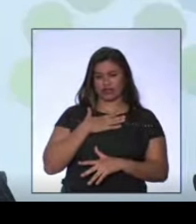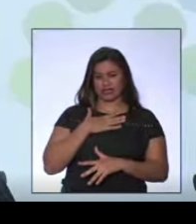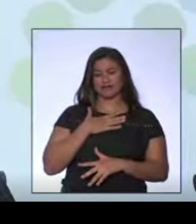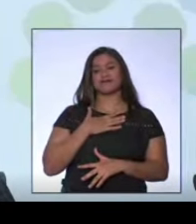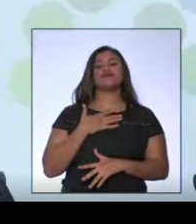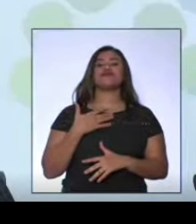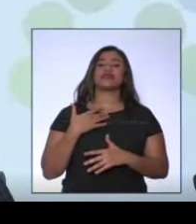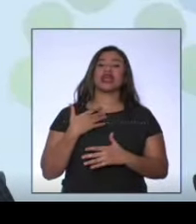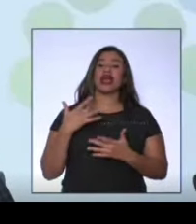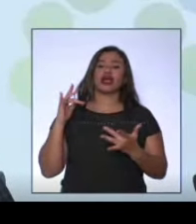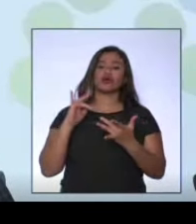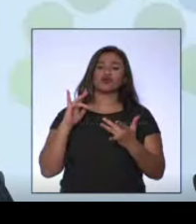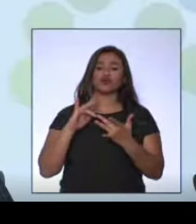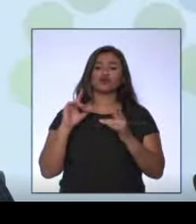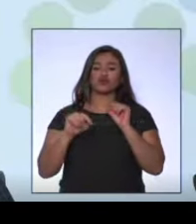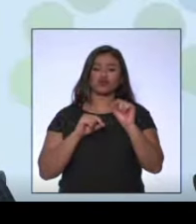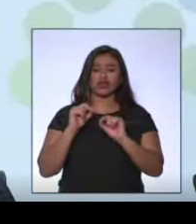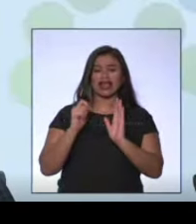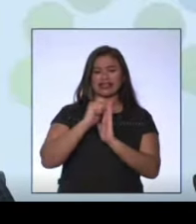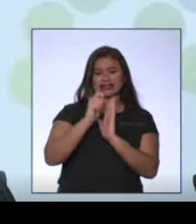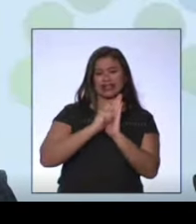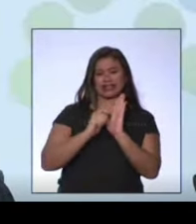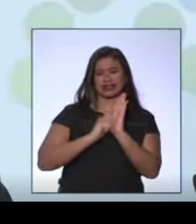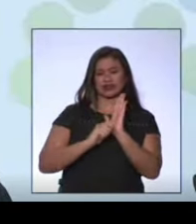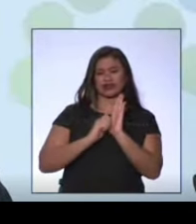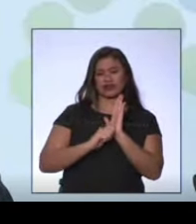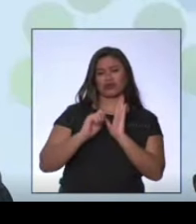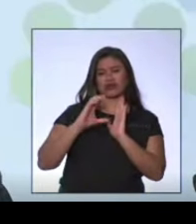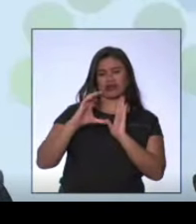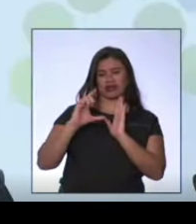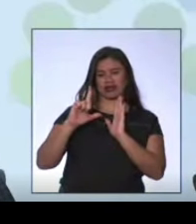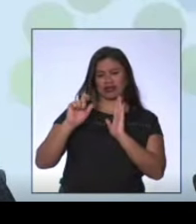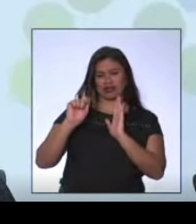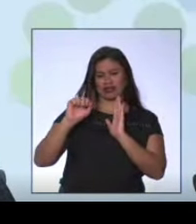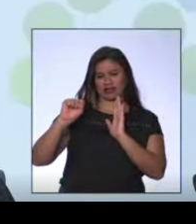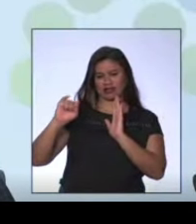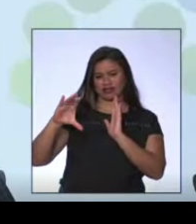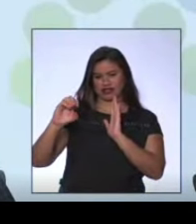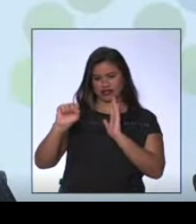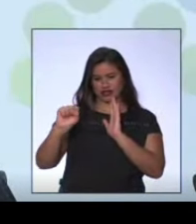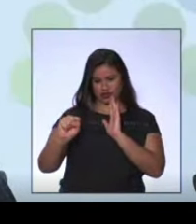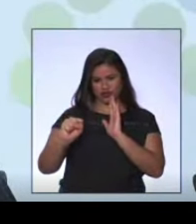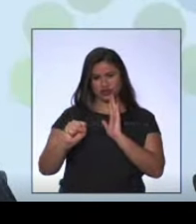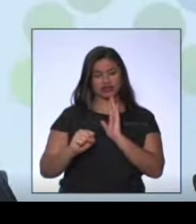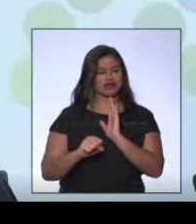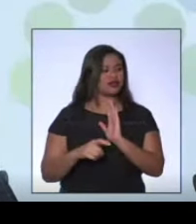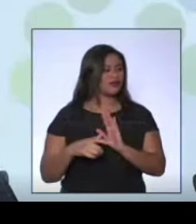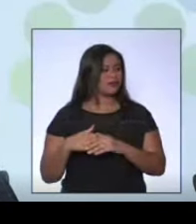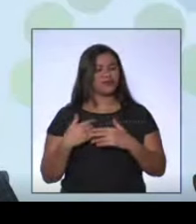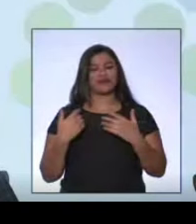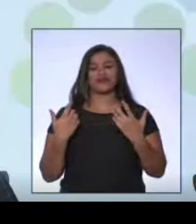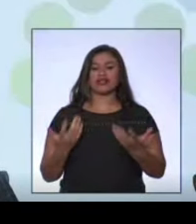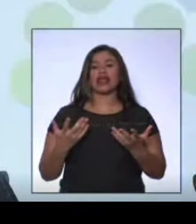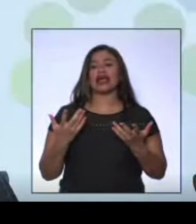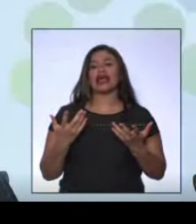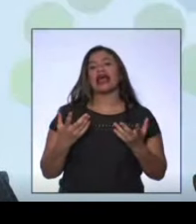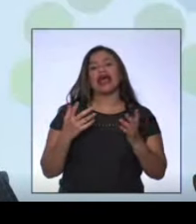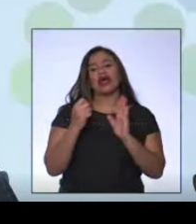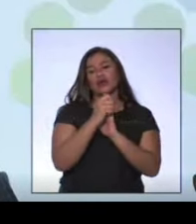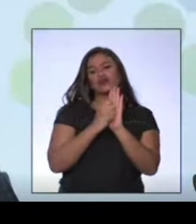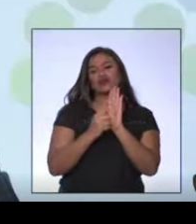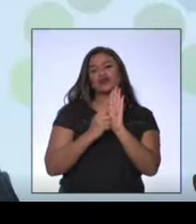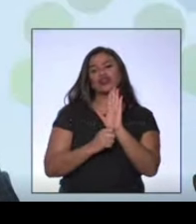ela tinha contato basicamente com os textos clássicos. O que são os textos clássicos? São aqueles textos que a própria palavra clássico já nos